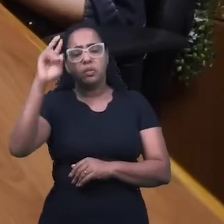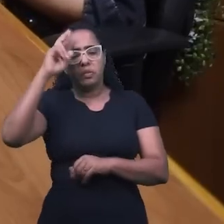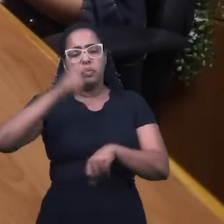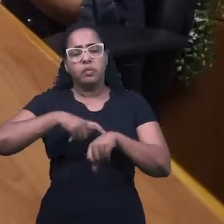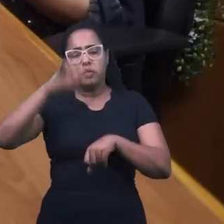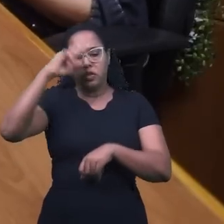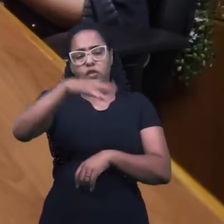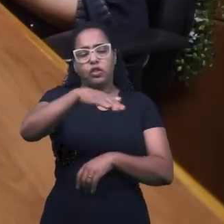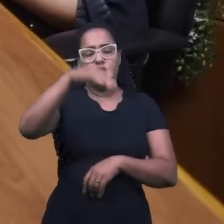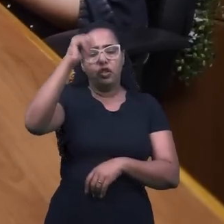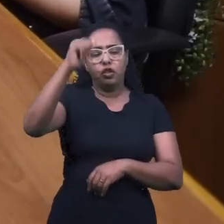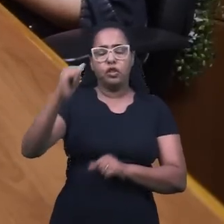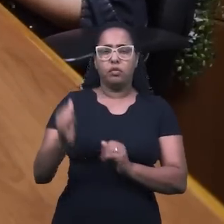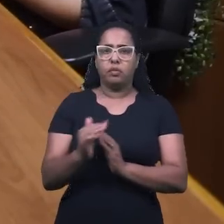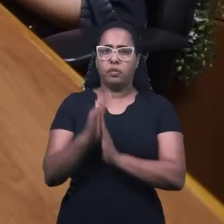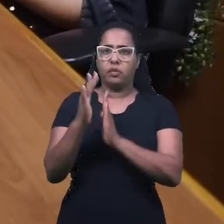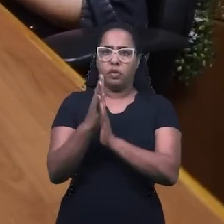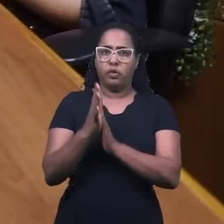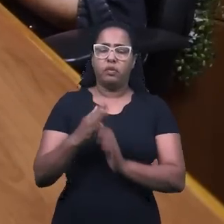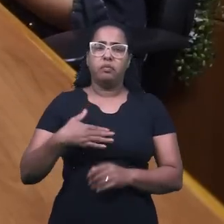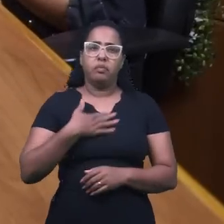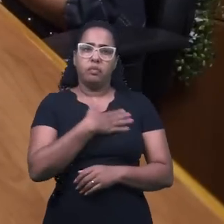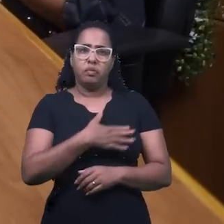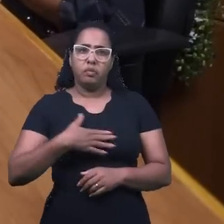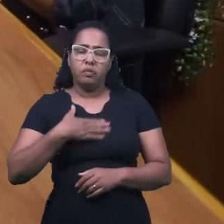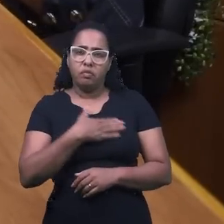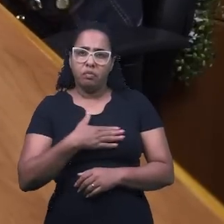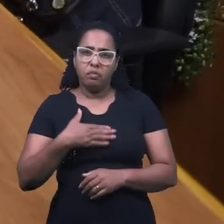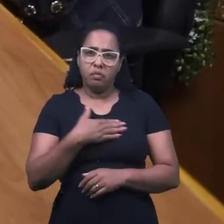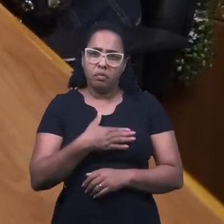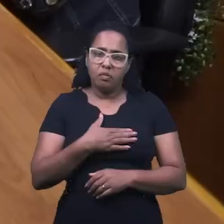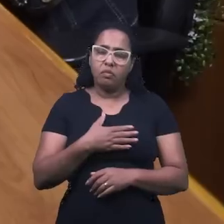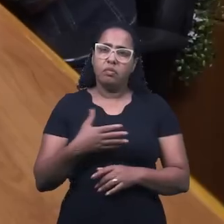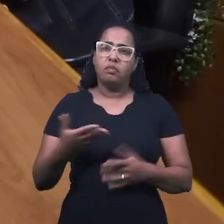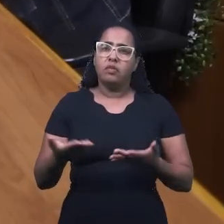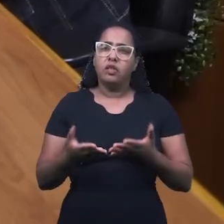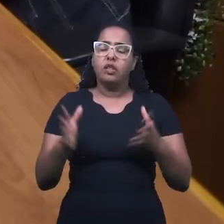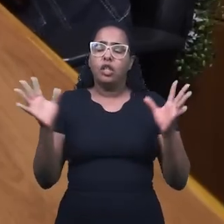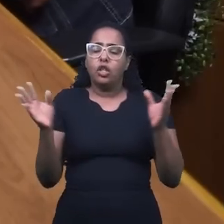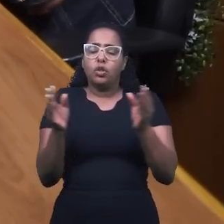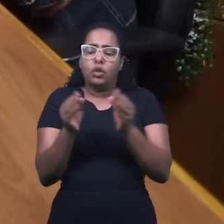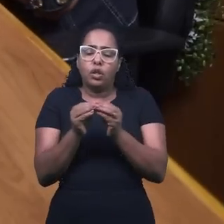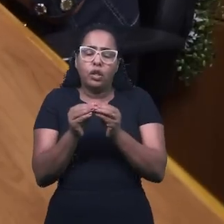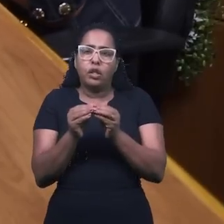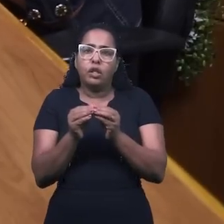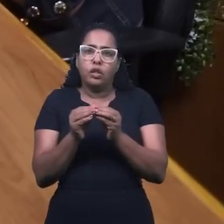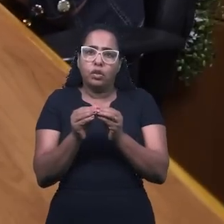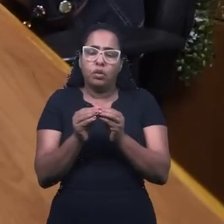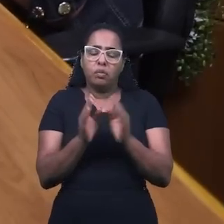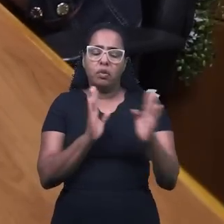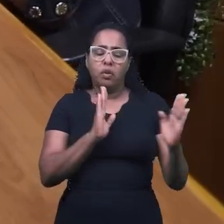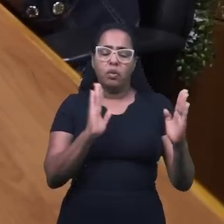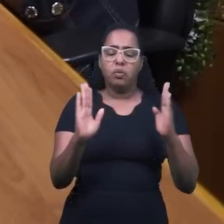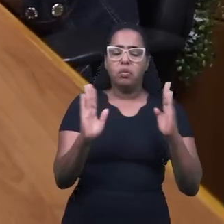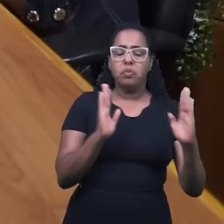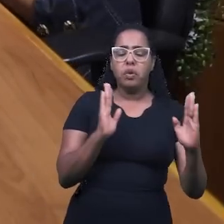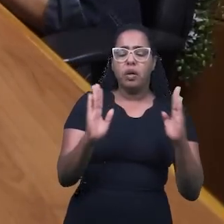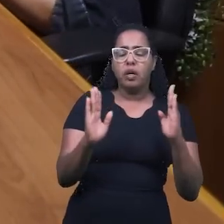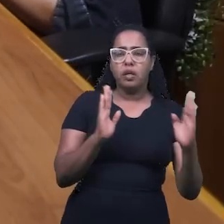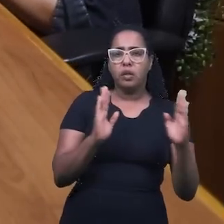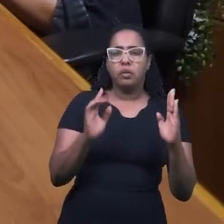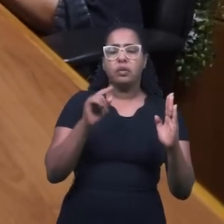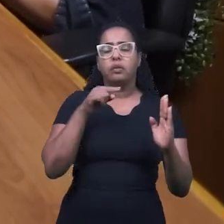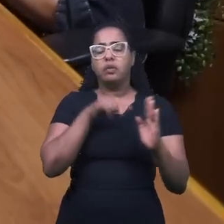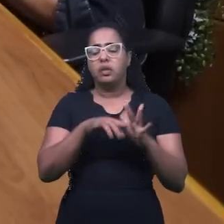experiência com o chamado do Senhor para a sua vida, para o louvor. E eu gostaria que você desse para a gente um pequeno resumo, desde o momento